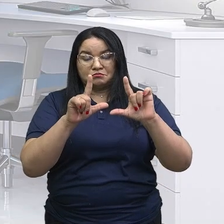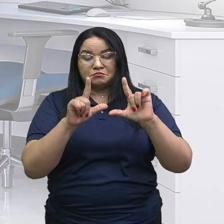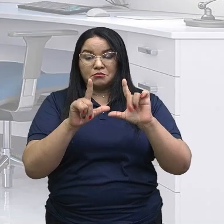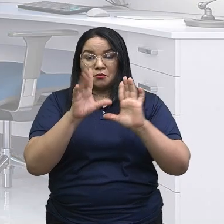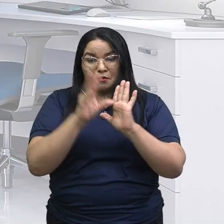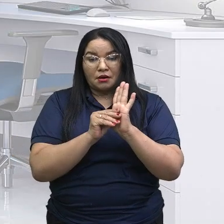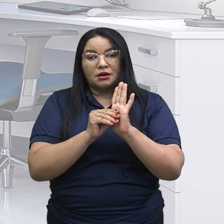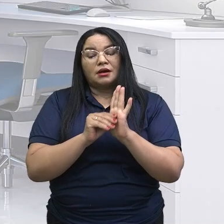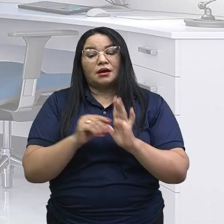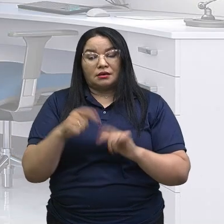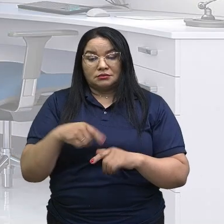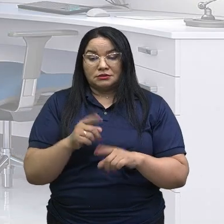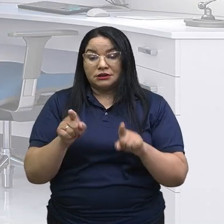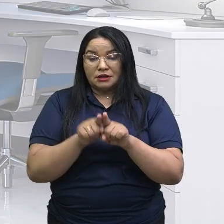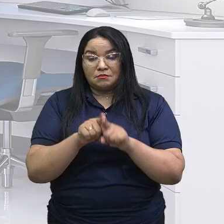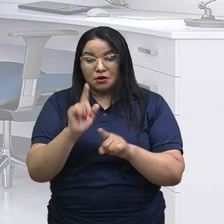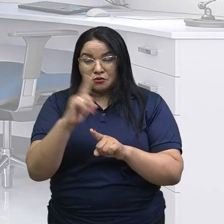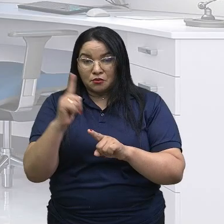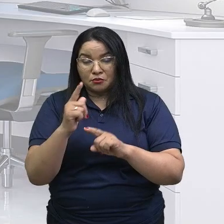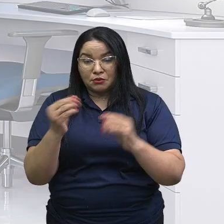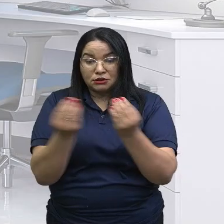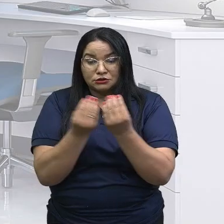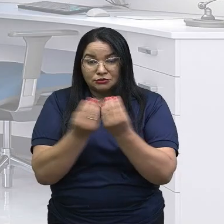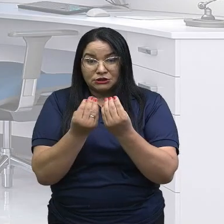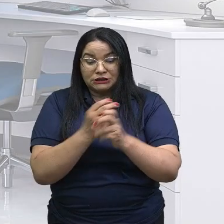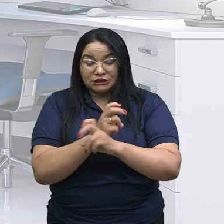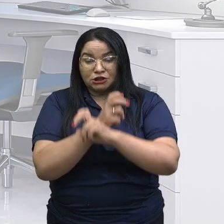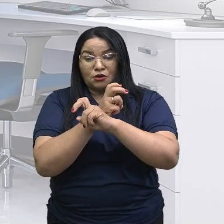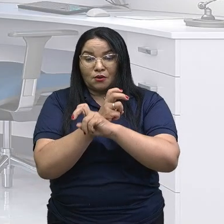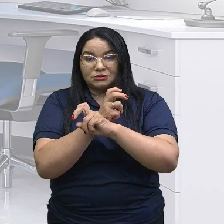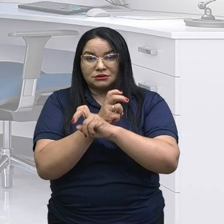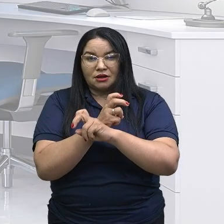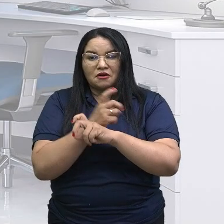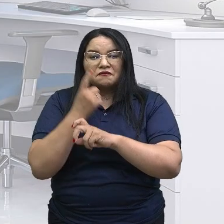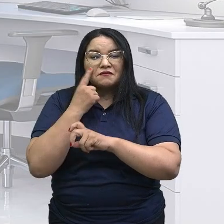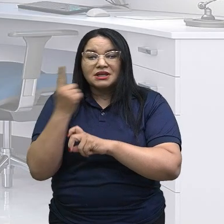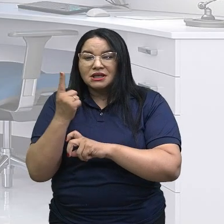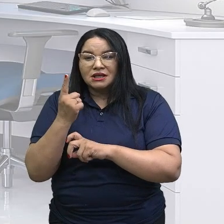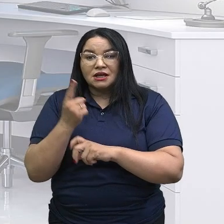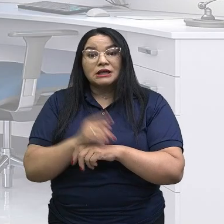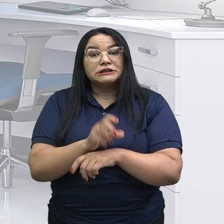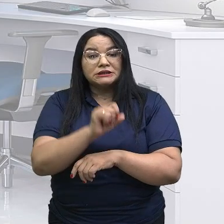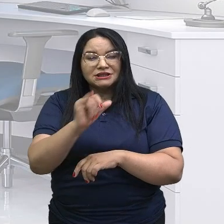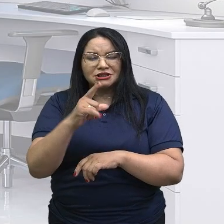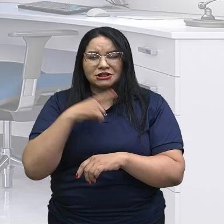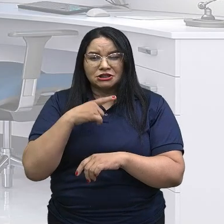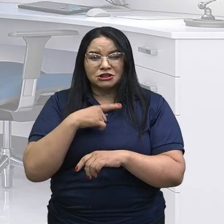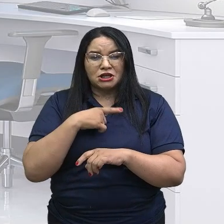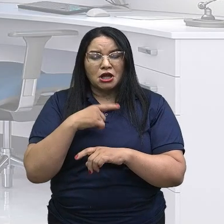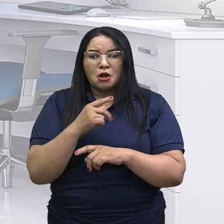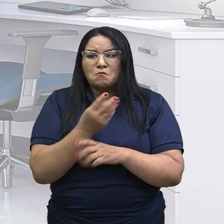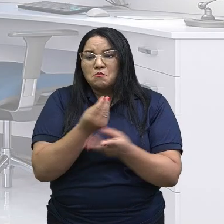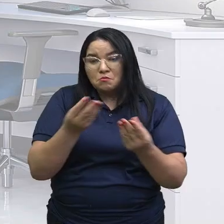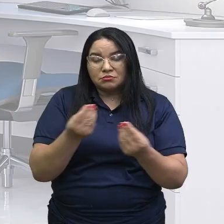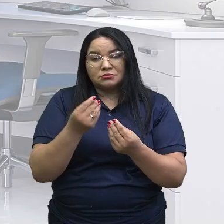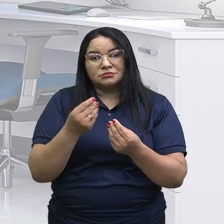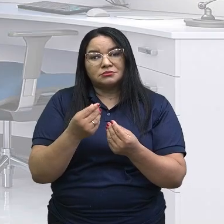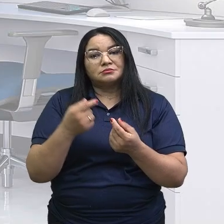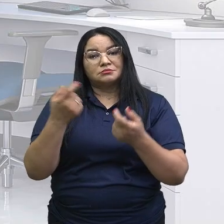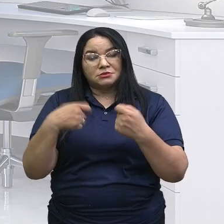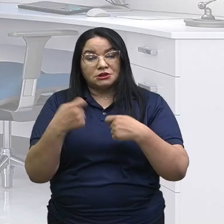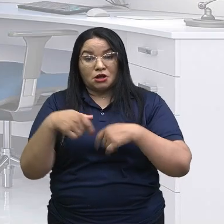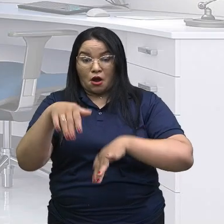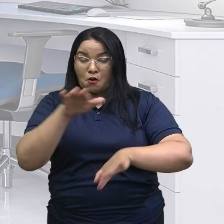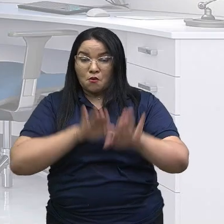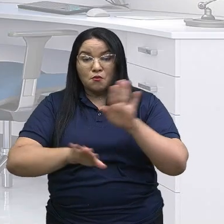também temos a substância tóxica. Ah, professor, mas se eu tiver mais de um? Se tiver mais de um, você só vai ter que ter um